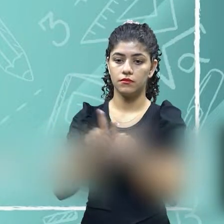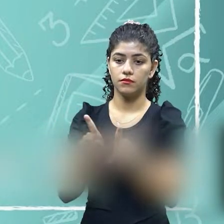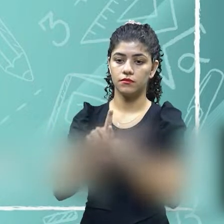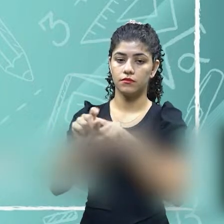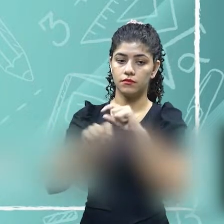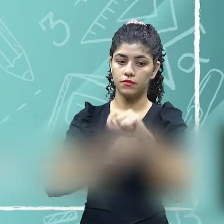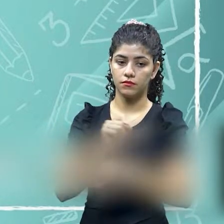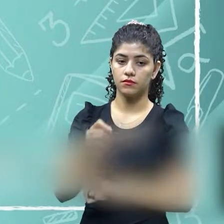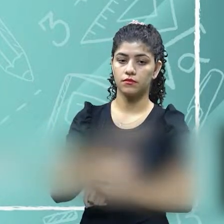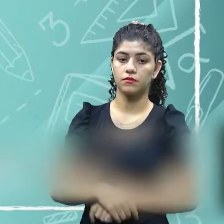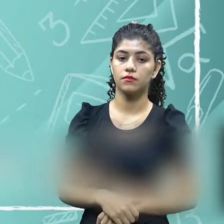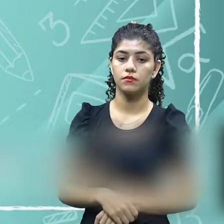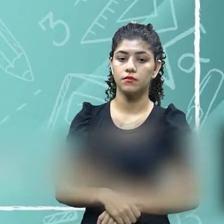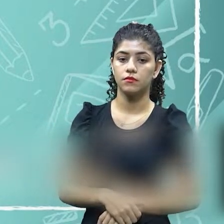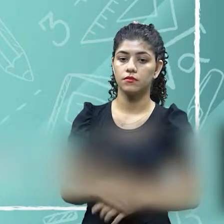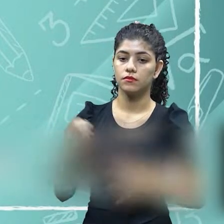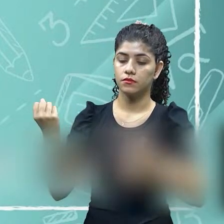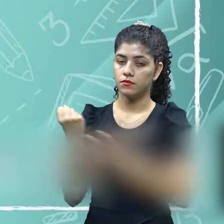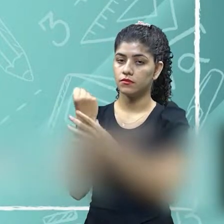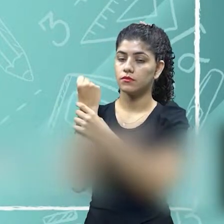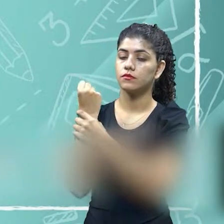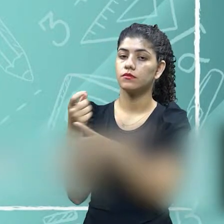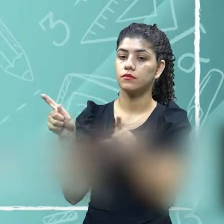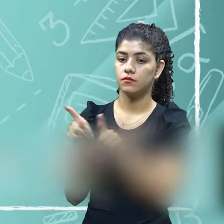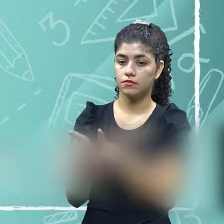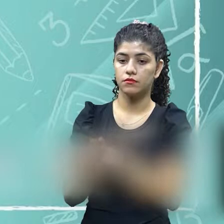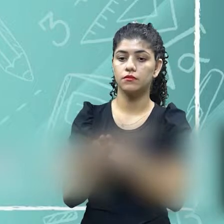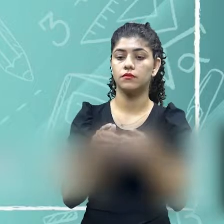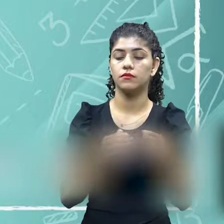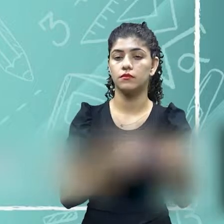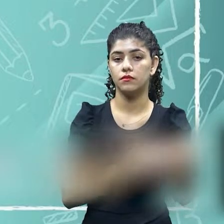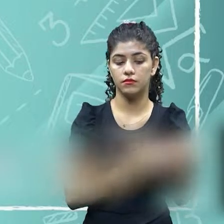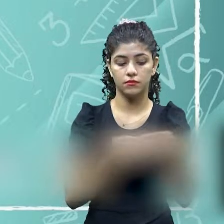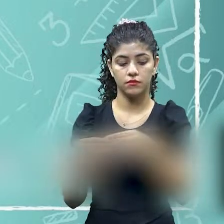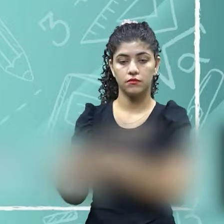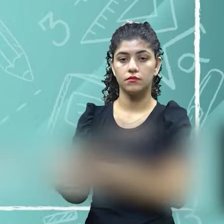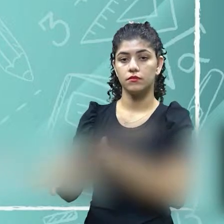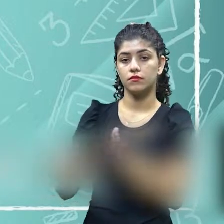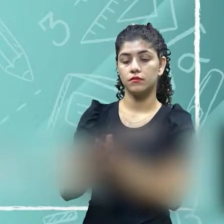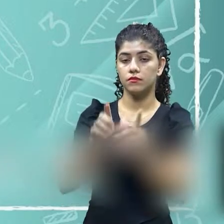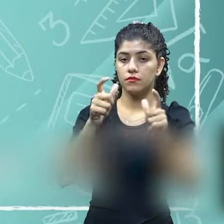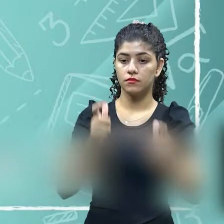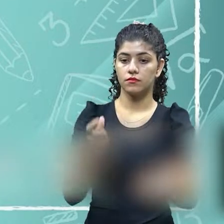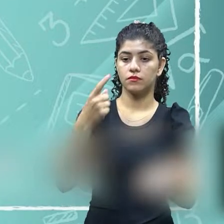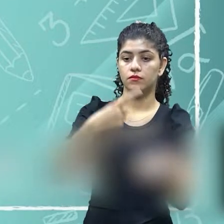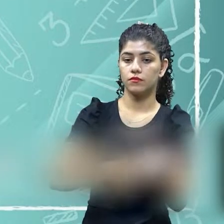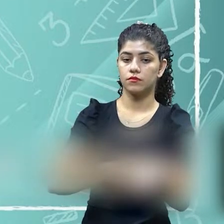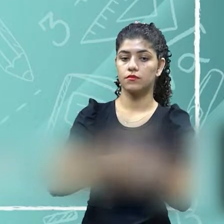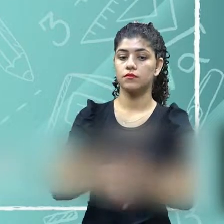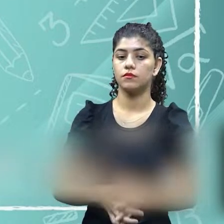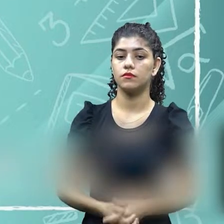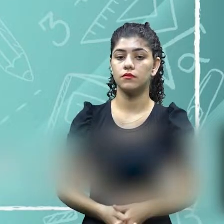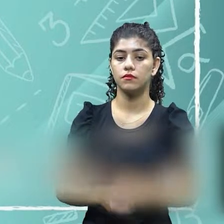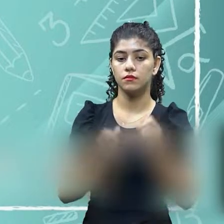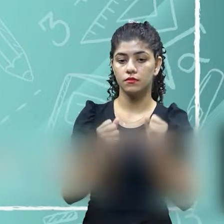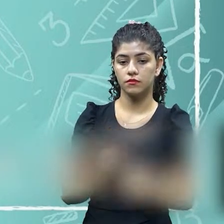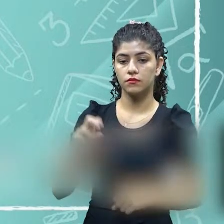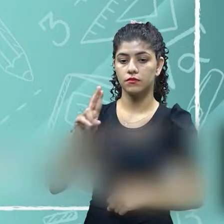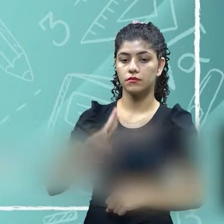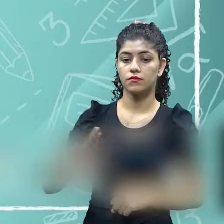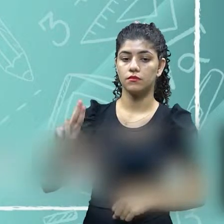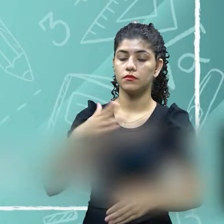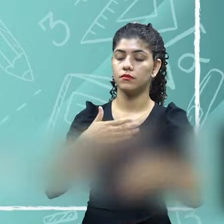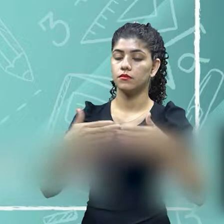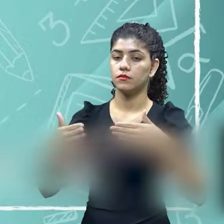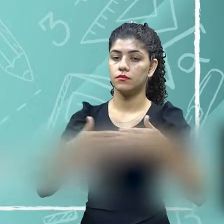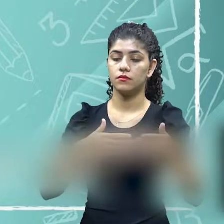as despesas de seguro do transporte até o local de destino indicado. Pode ser utilizado como qualquer modalidade